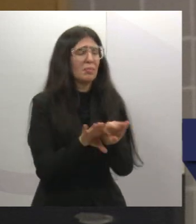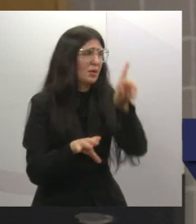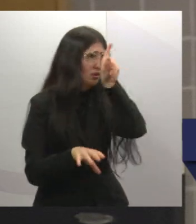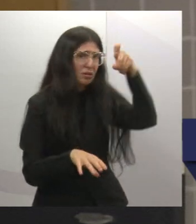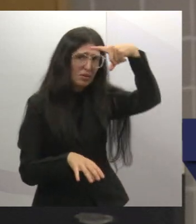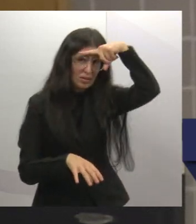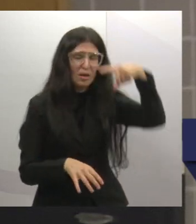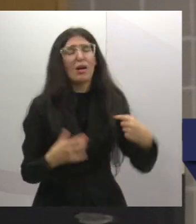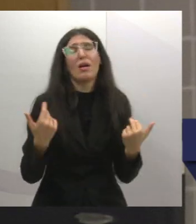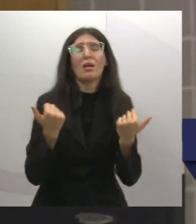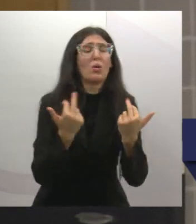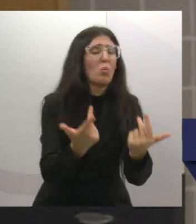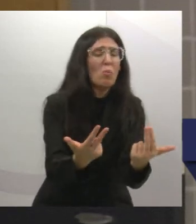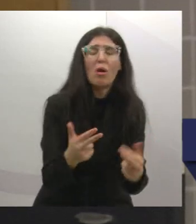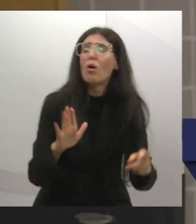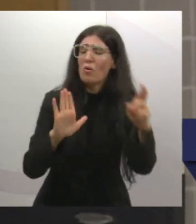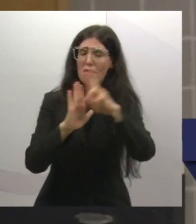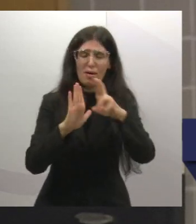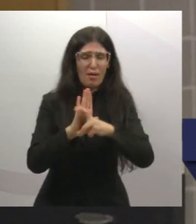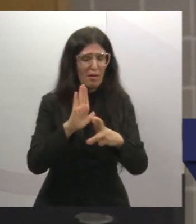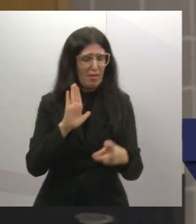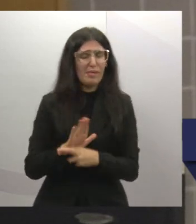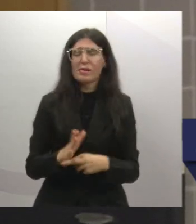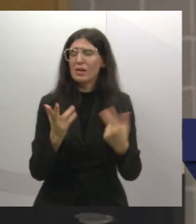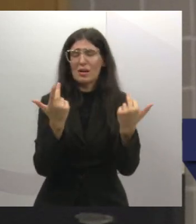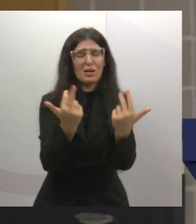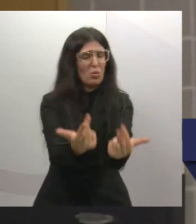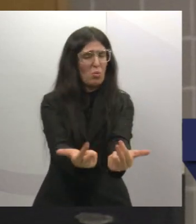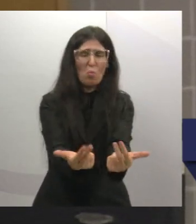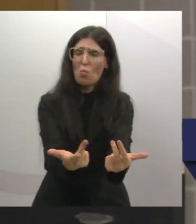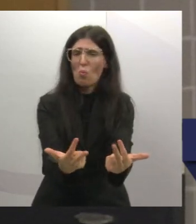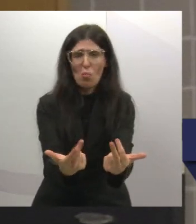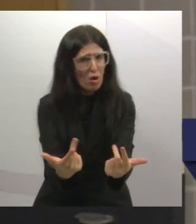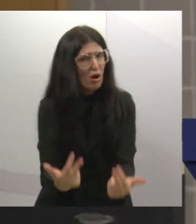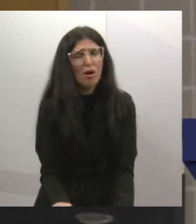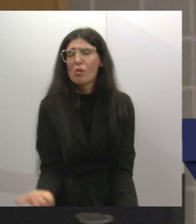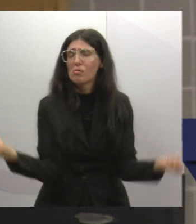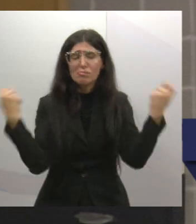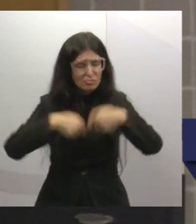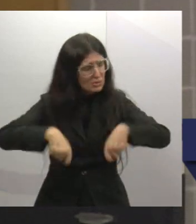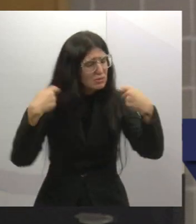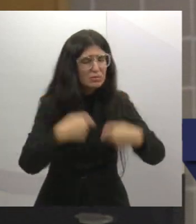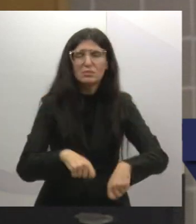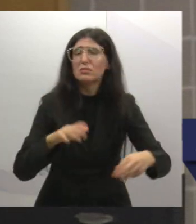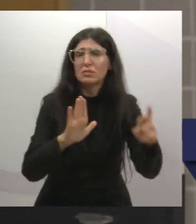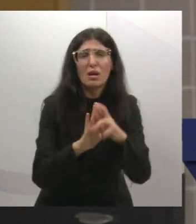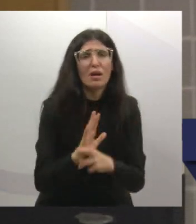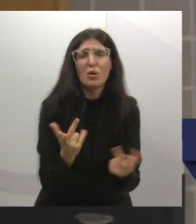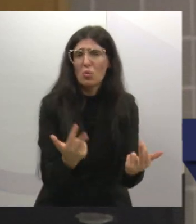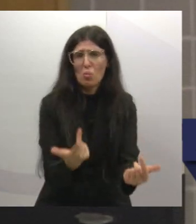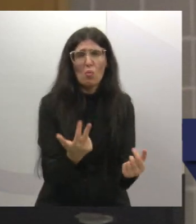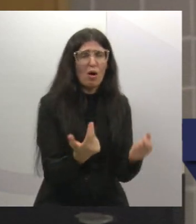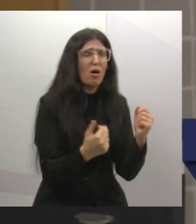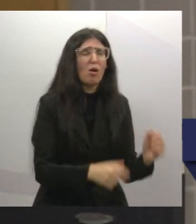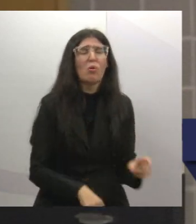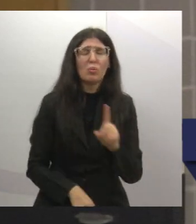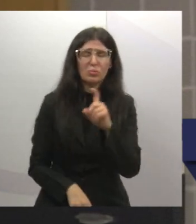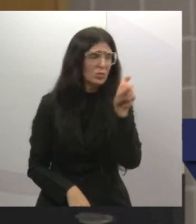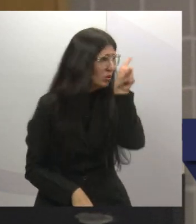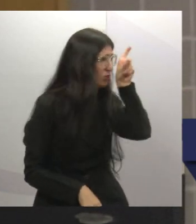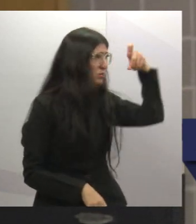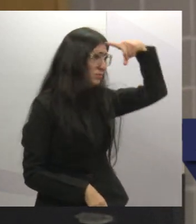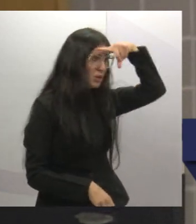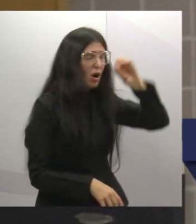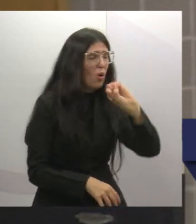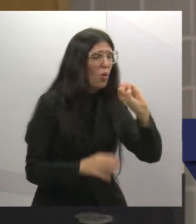Então, essas receitas que dá esse montante, ela tem que ser aplicada para os dois locais, tanto saúde quanto